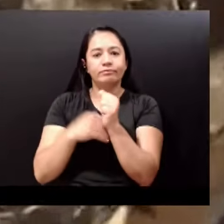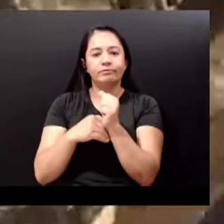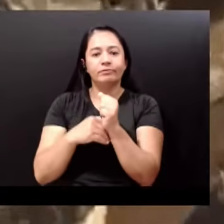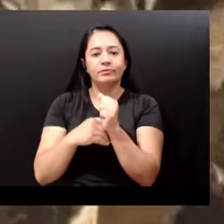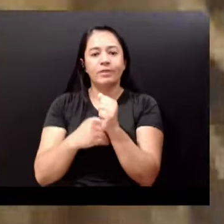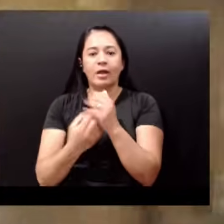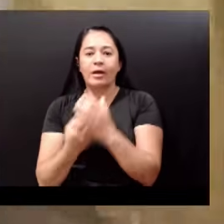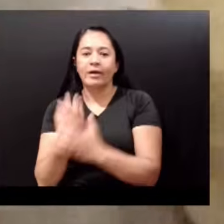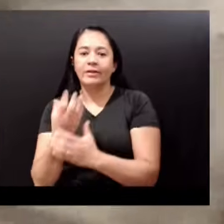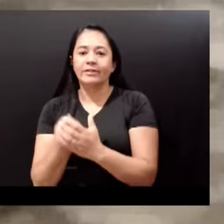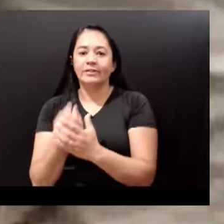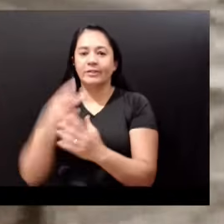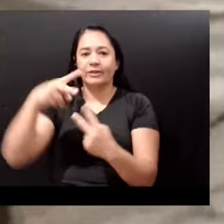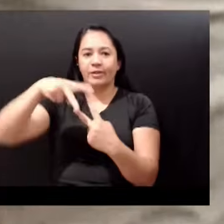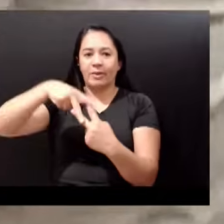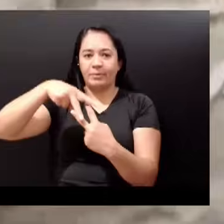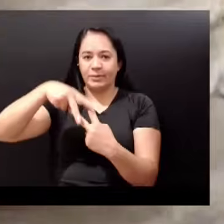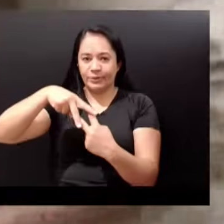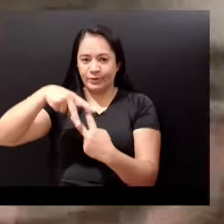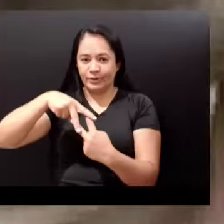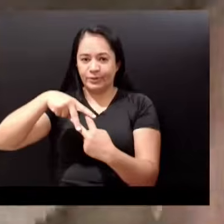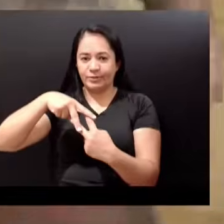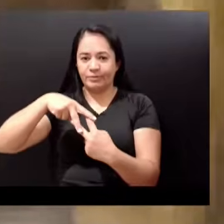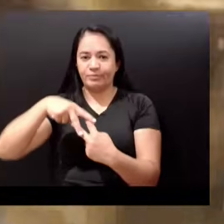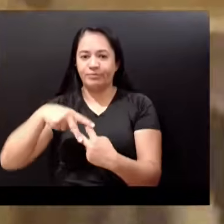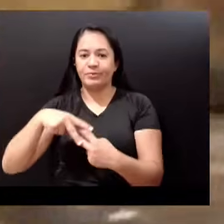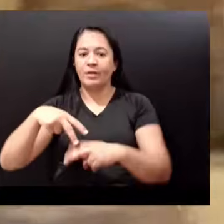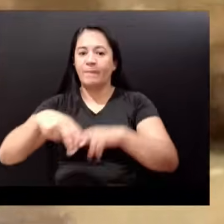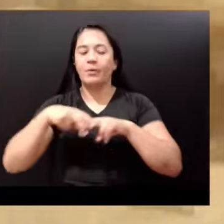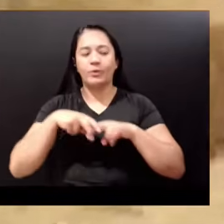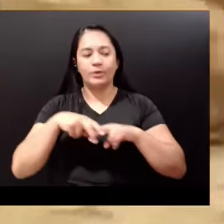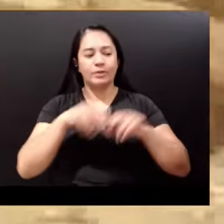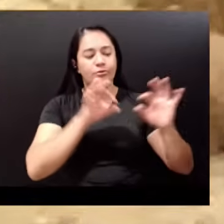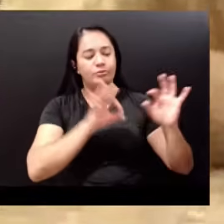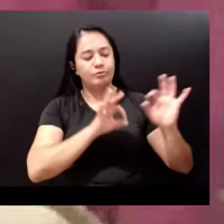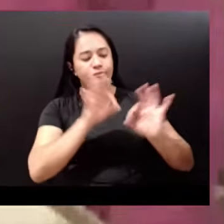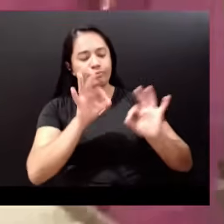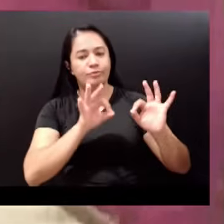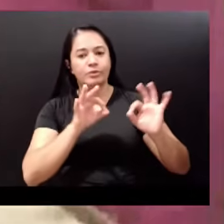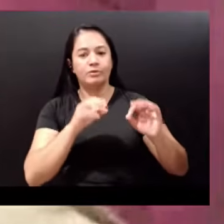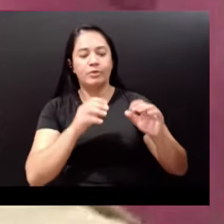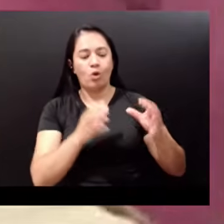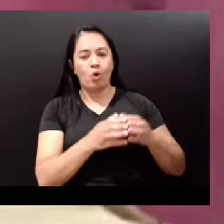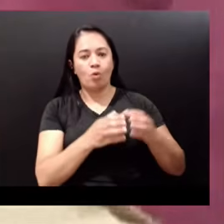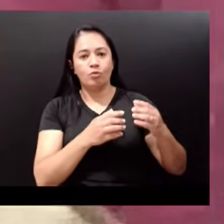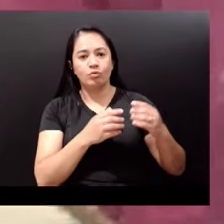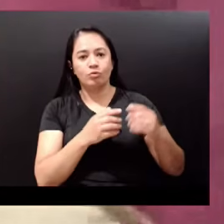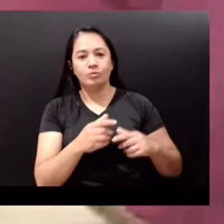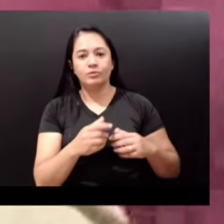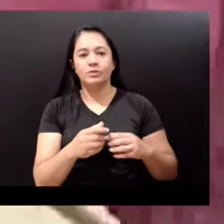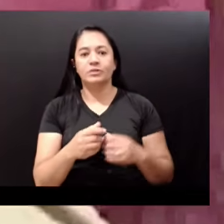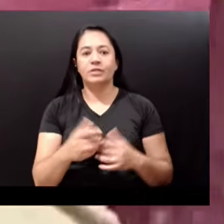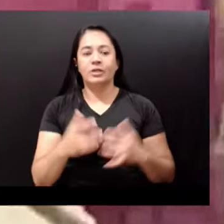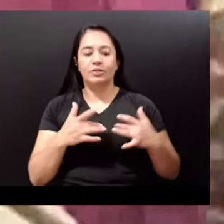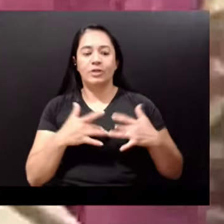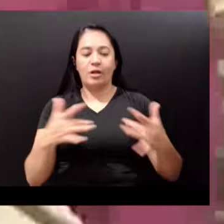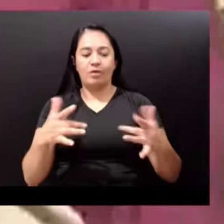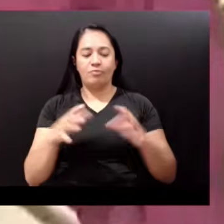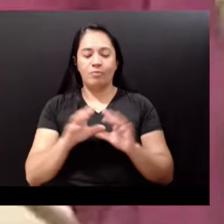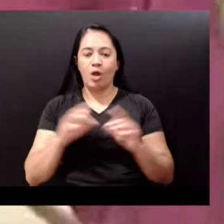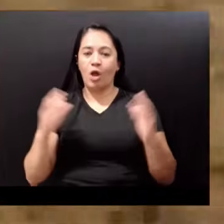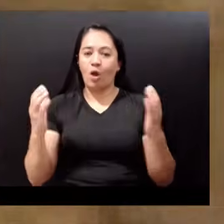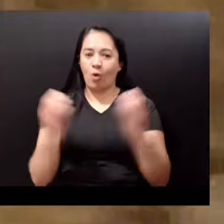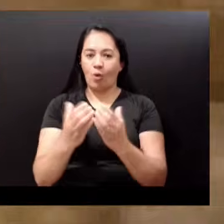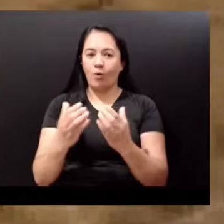maçonaria. Com o tempo, a organização abriu para outros membros, tornando-se uma fraternidade dedicada à liberdade